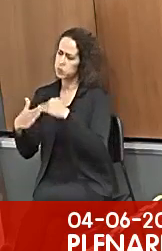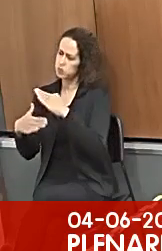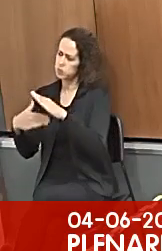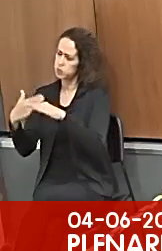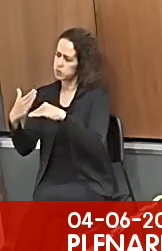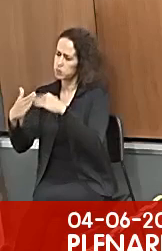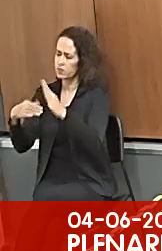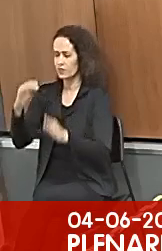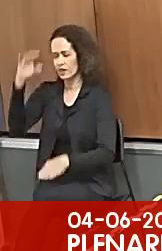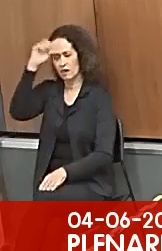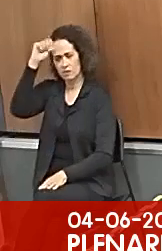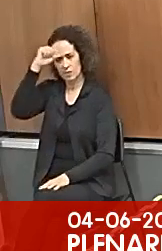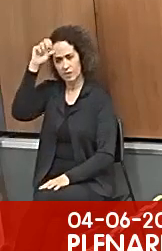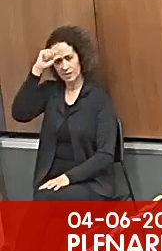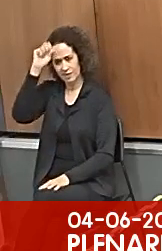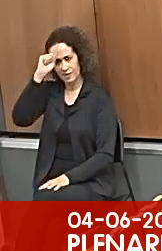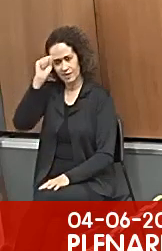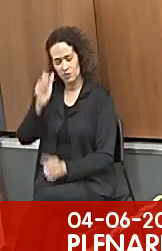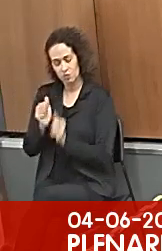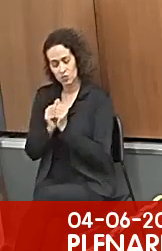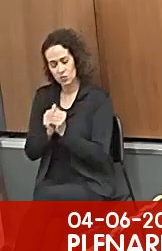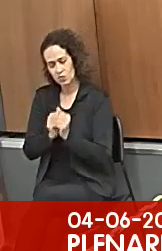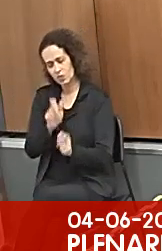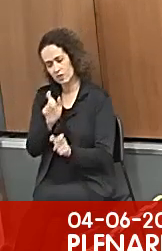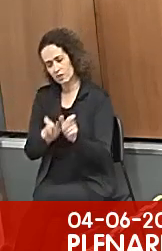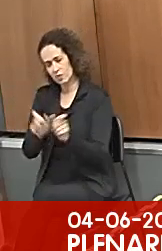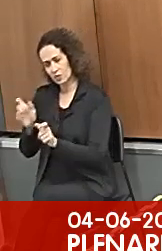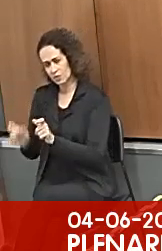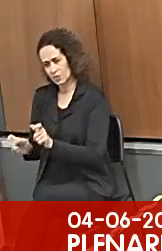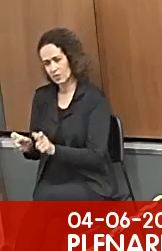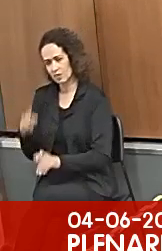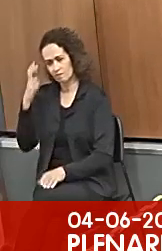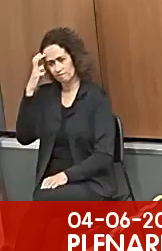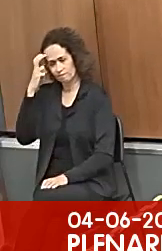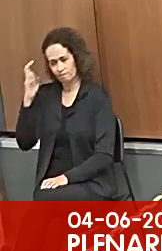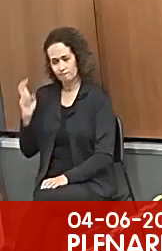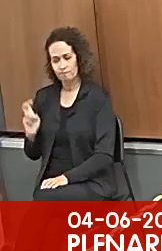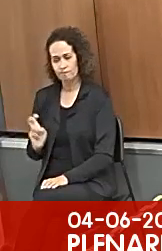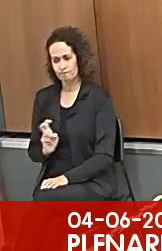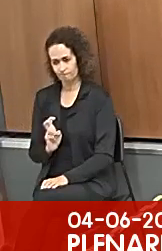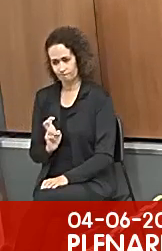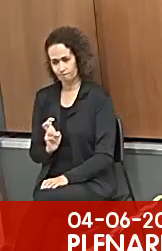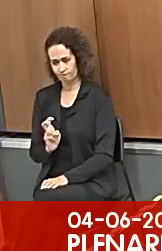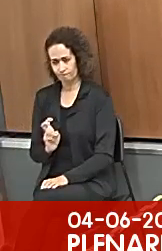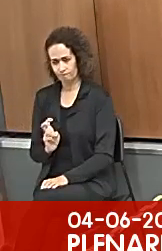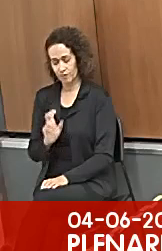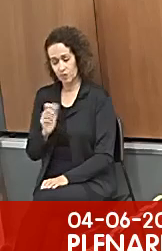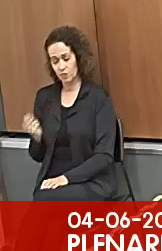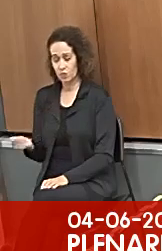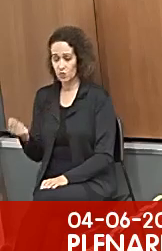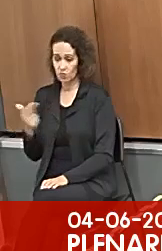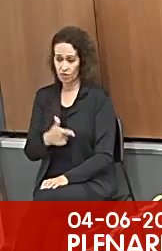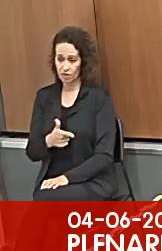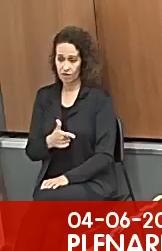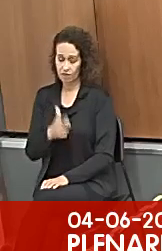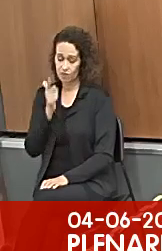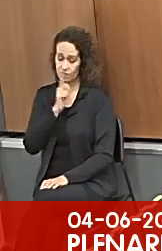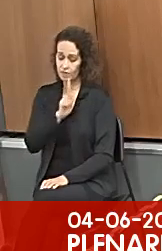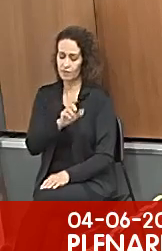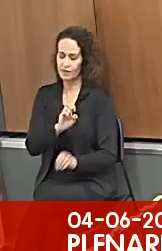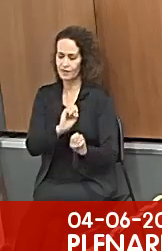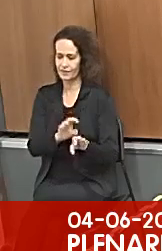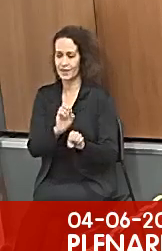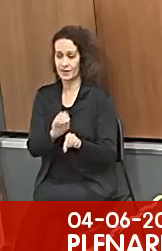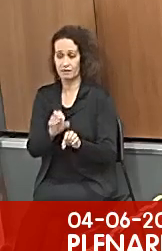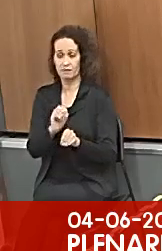que tinham essa deficiência intelectual do que, de fato, conseguir ensinar. E é uma luta